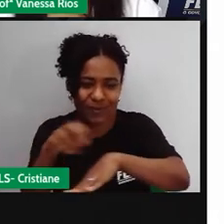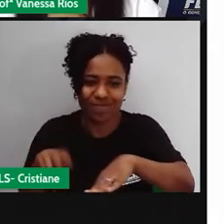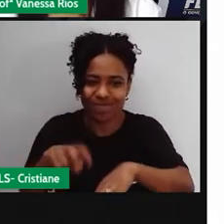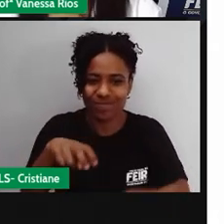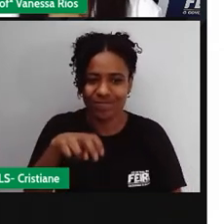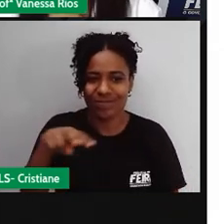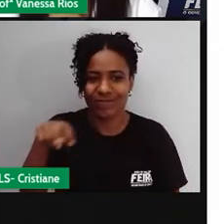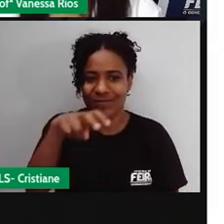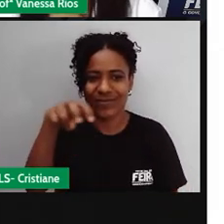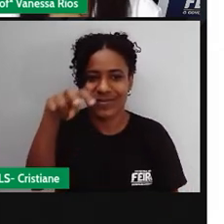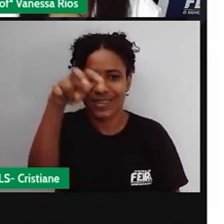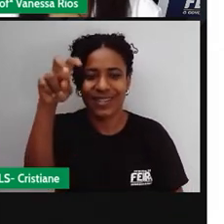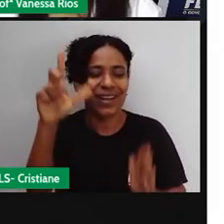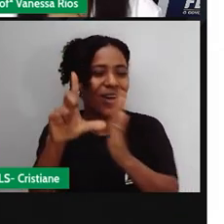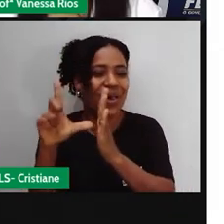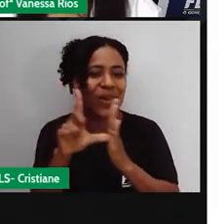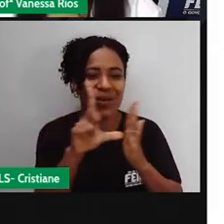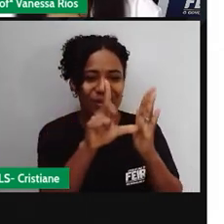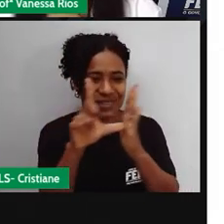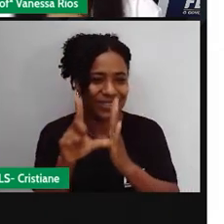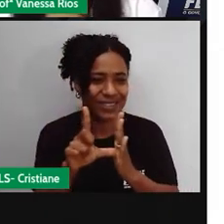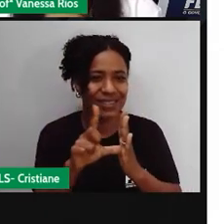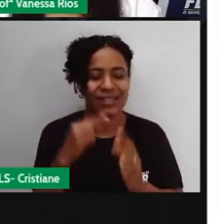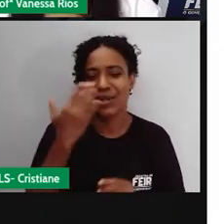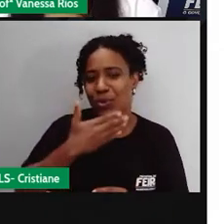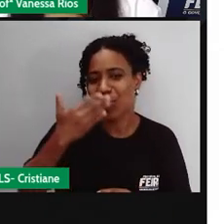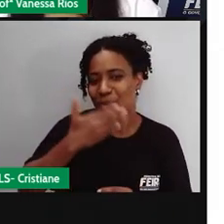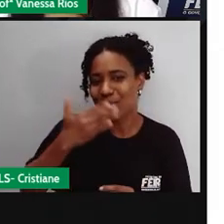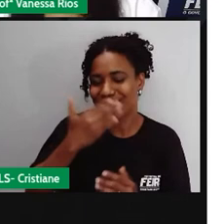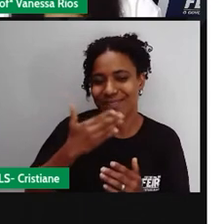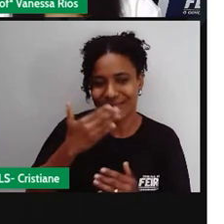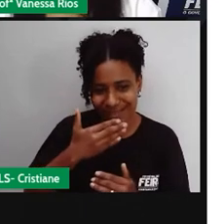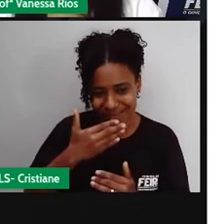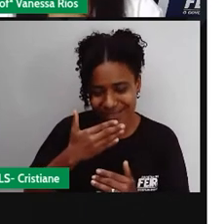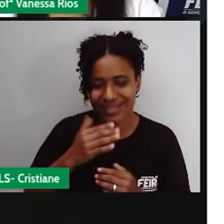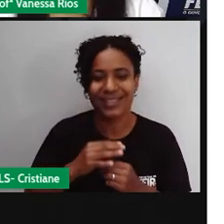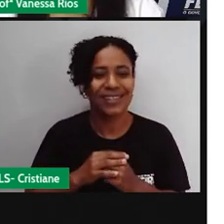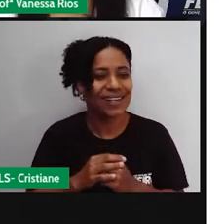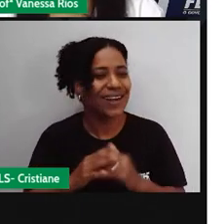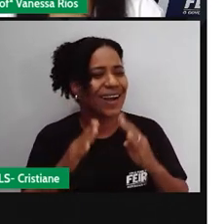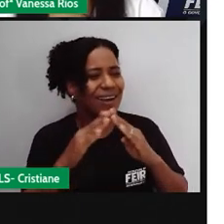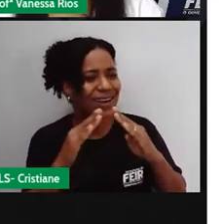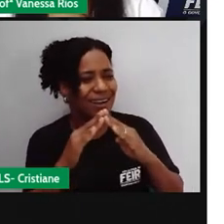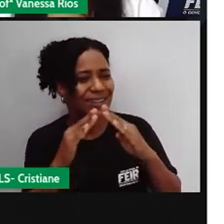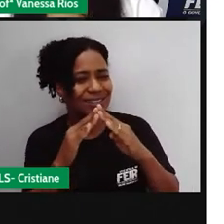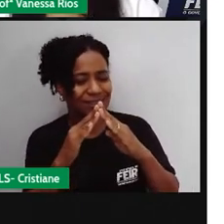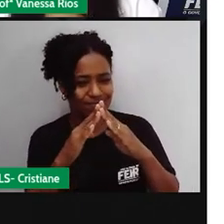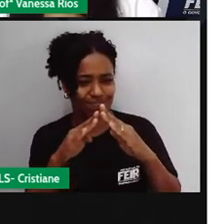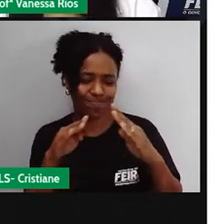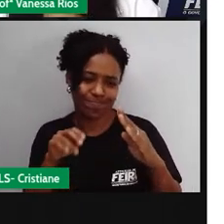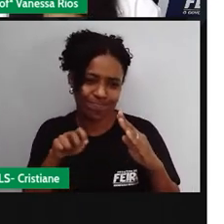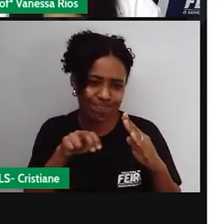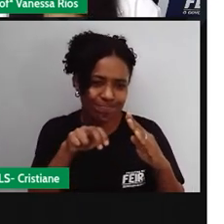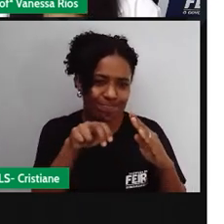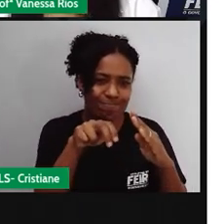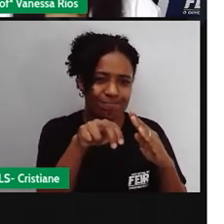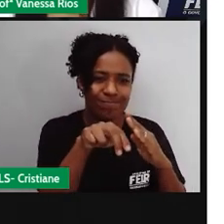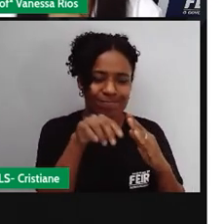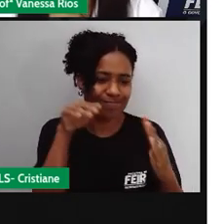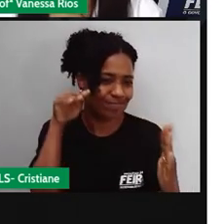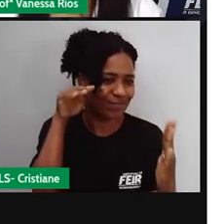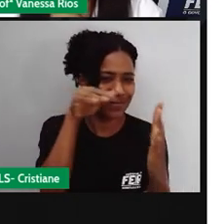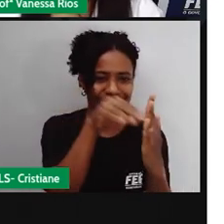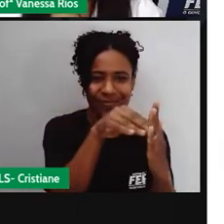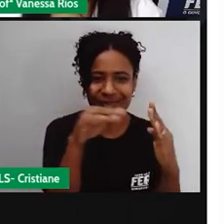em lojas e docerias. A casa onde eu moro fica no fim da viela. É muito pequenininha, mas eu